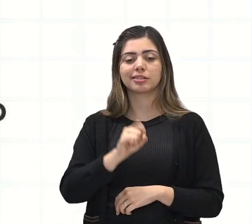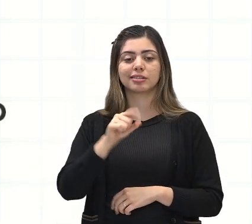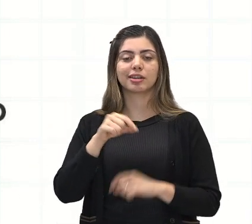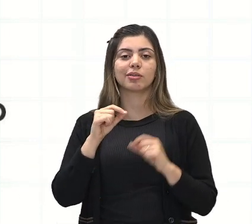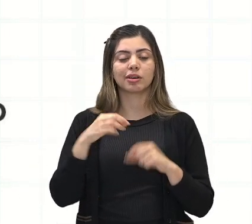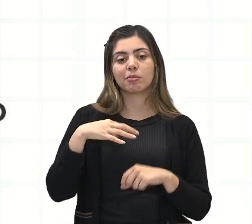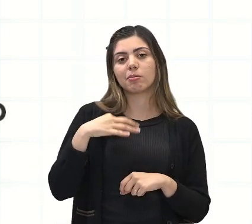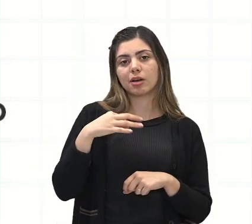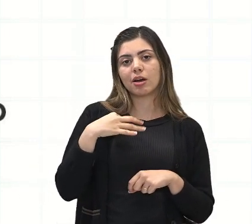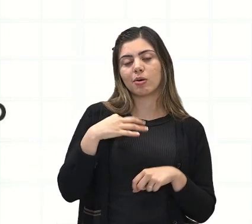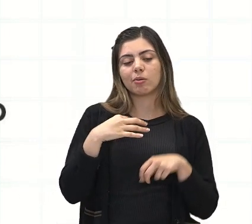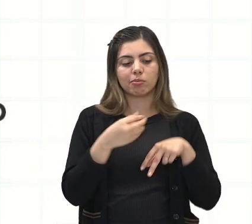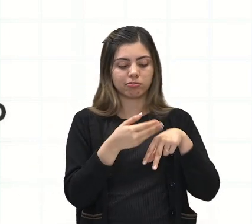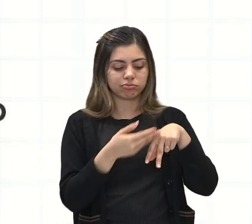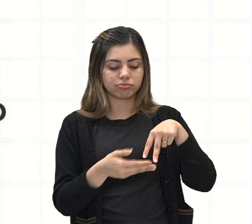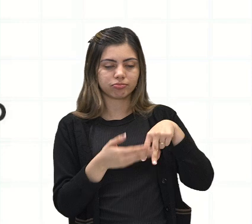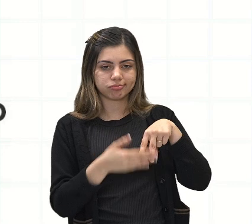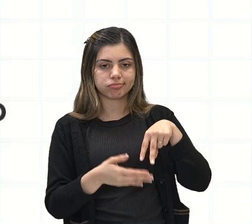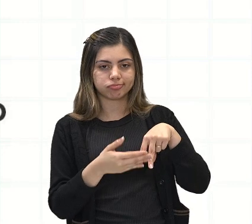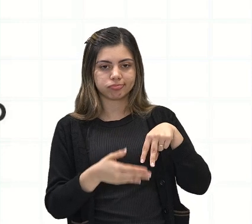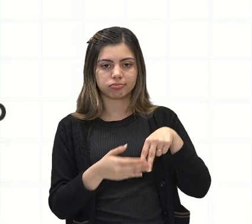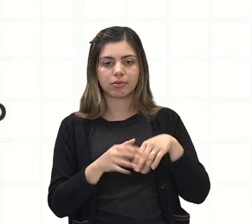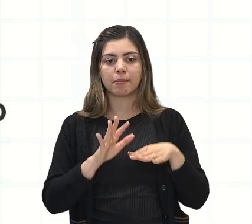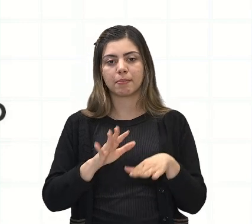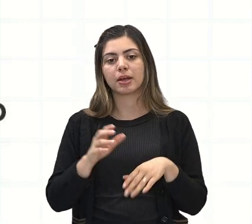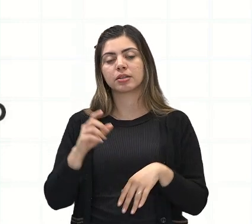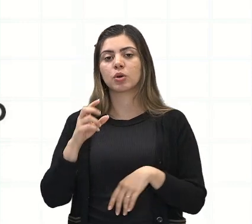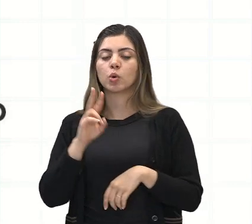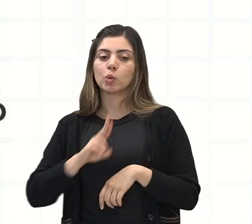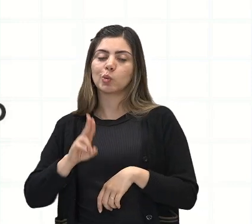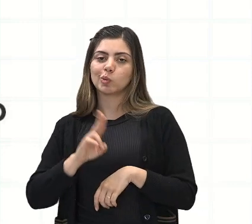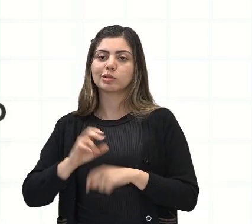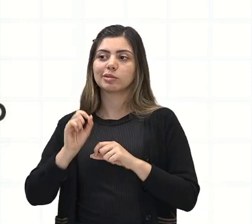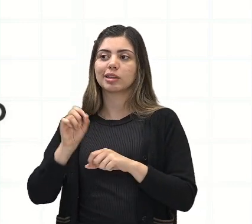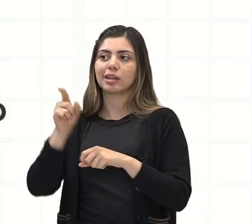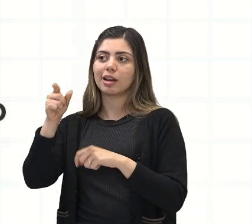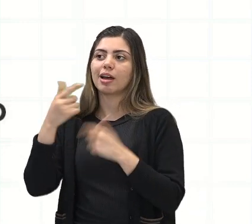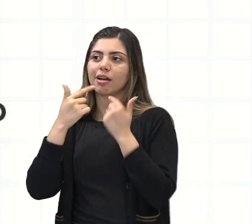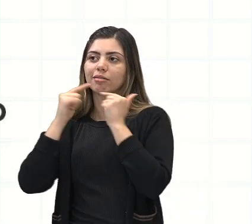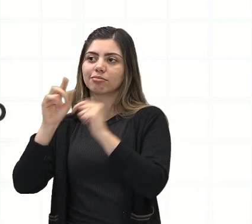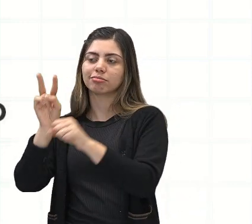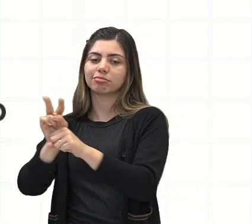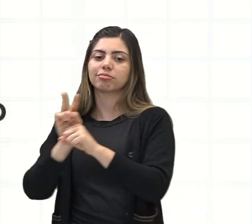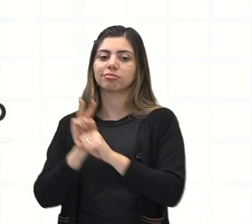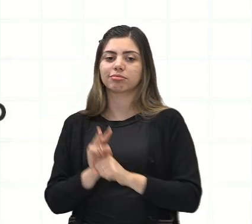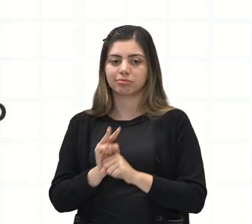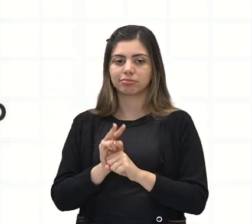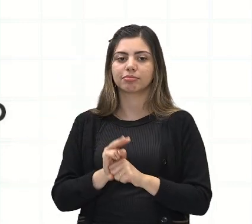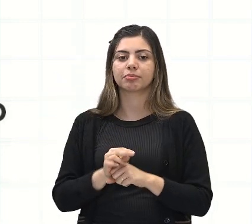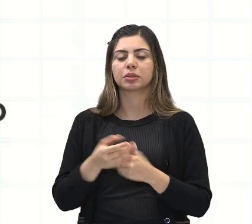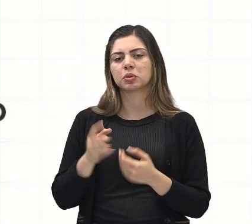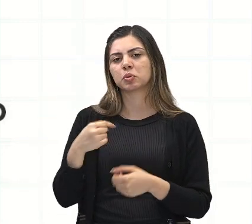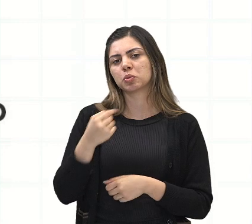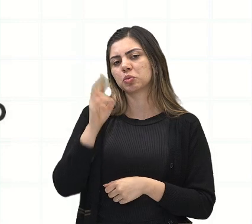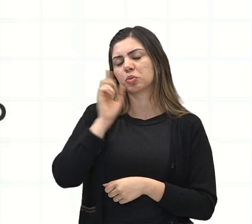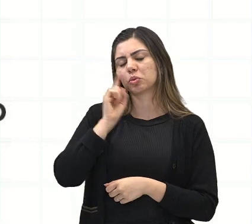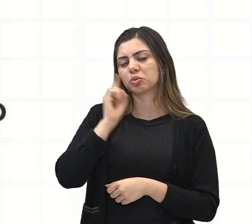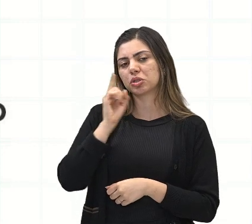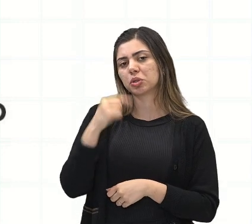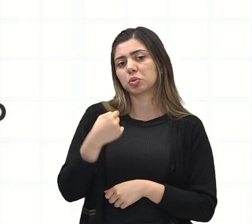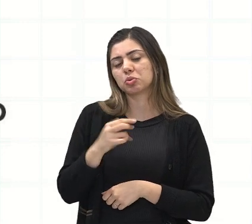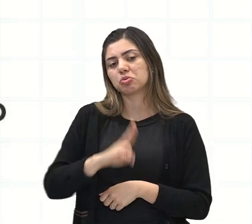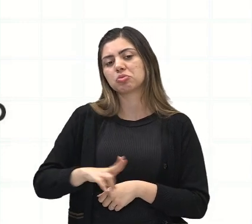palavra é utilizada também sem alterações. A gente já utiliza basicamente todos os dias esses termos,